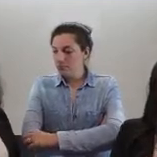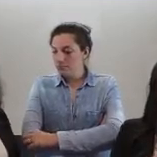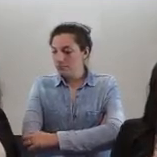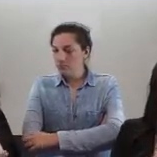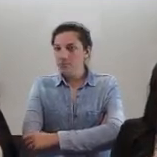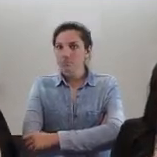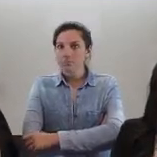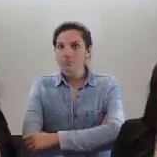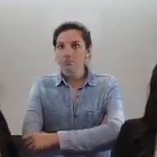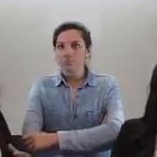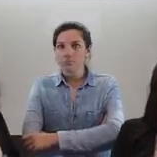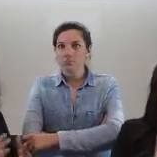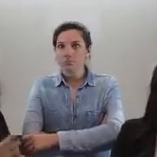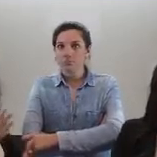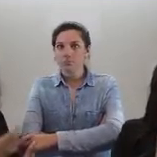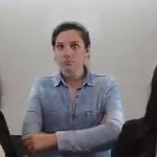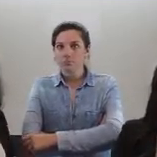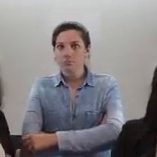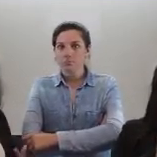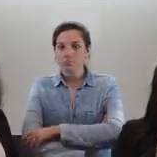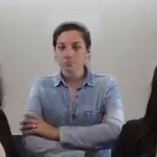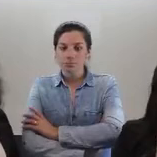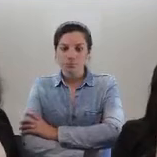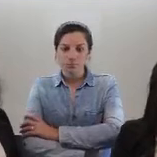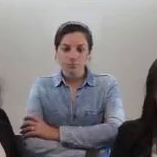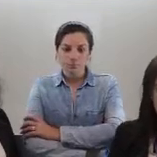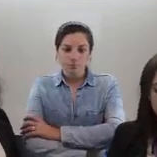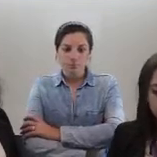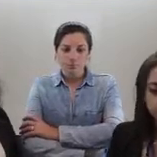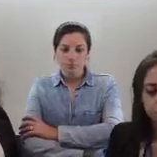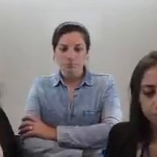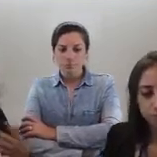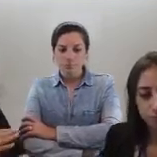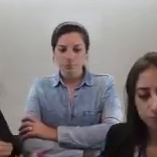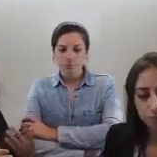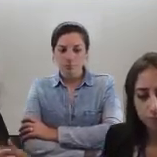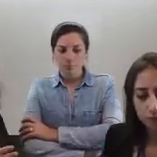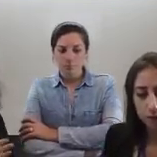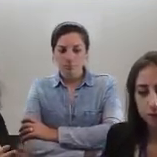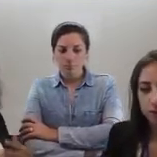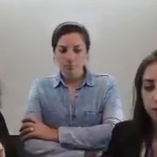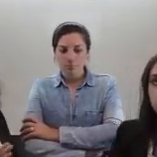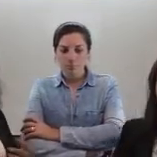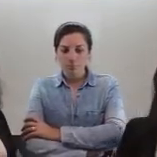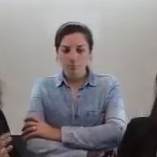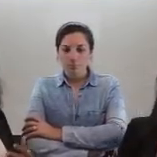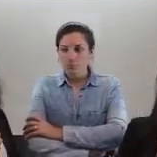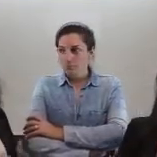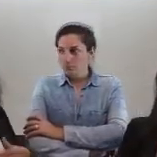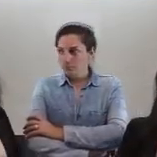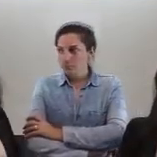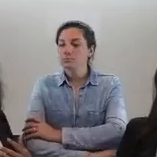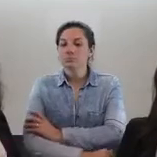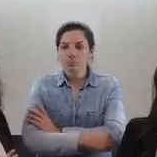acesso. Então, é muito importante que vocês usufruam ali do acesso que vocês têm. Ainda mais vocês que estão em EAD, que vocês não podem estar sempre